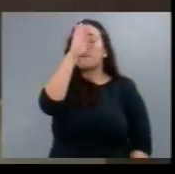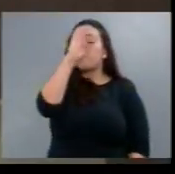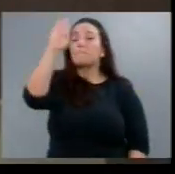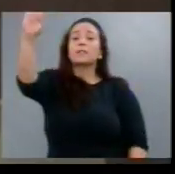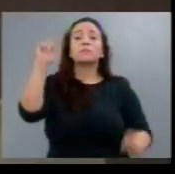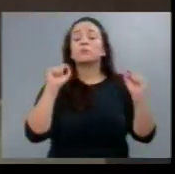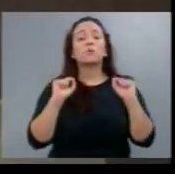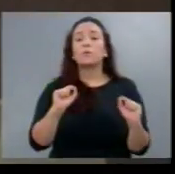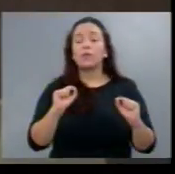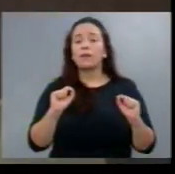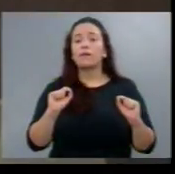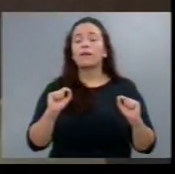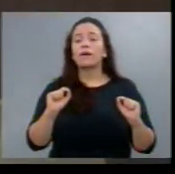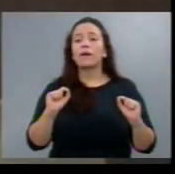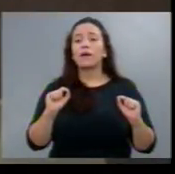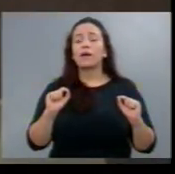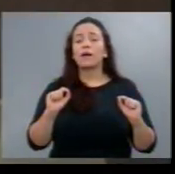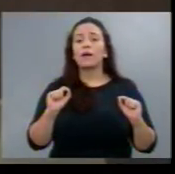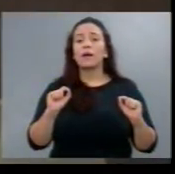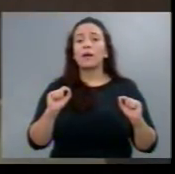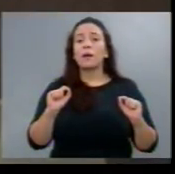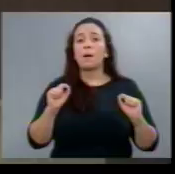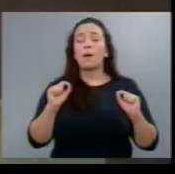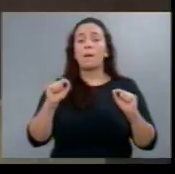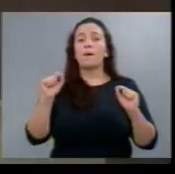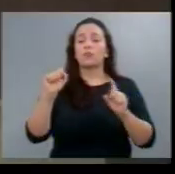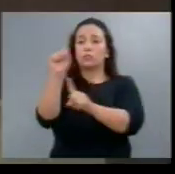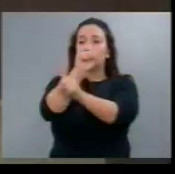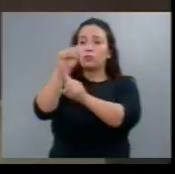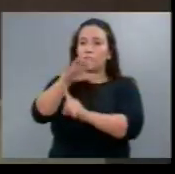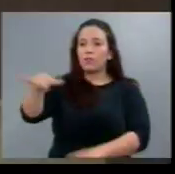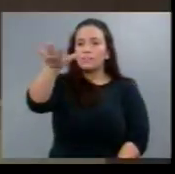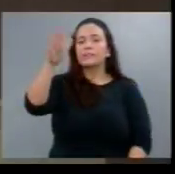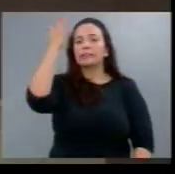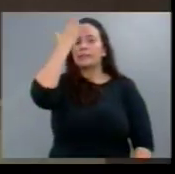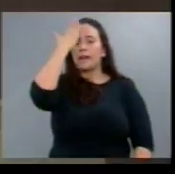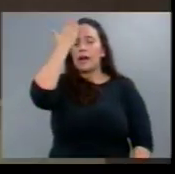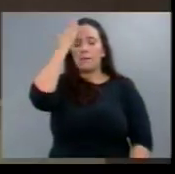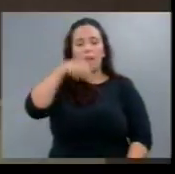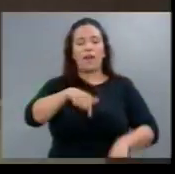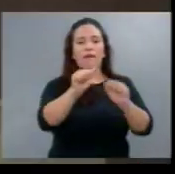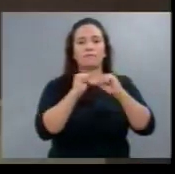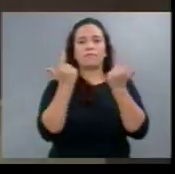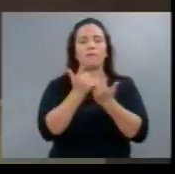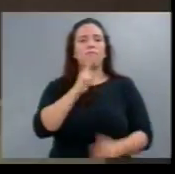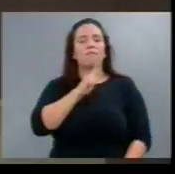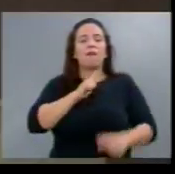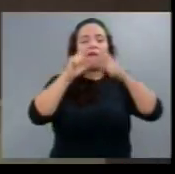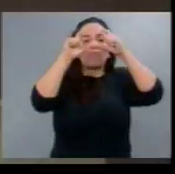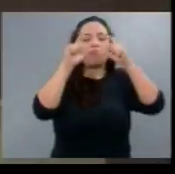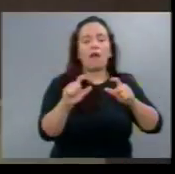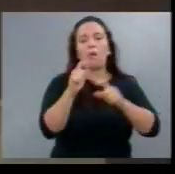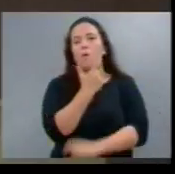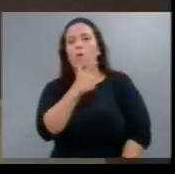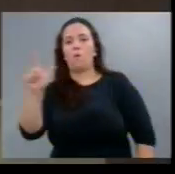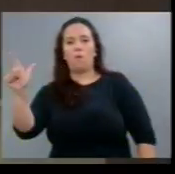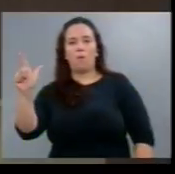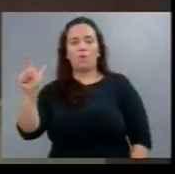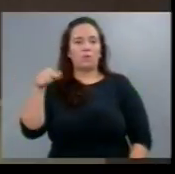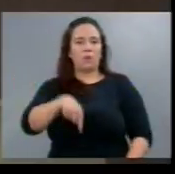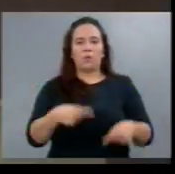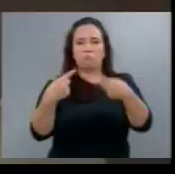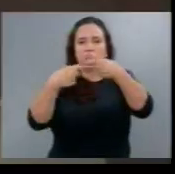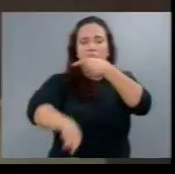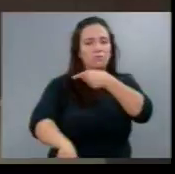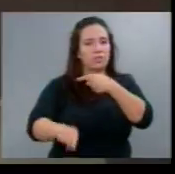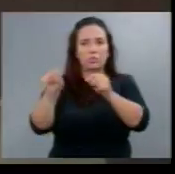é porque as maiorias sociais sabem que os seus interesses materiais não estão representados aqui. Mais